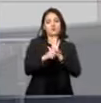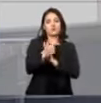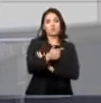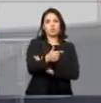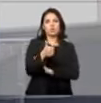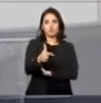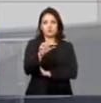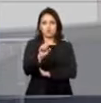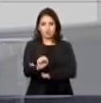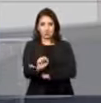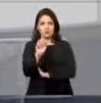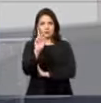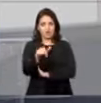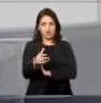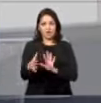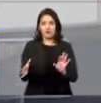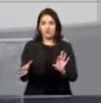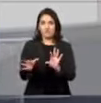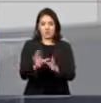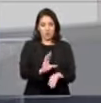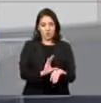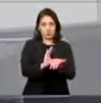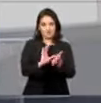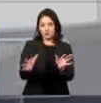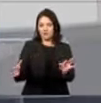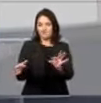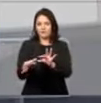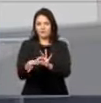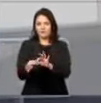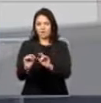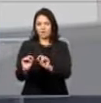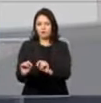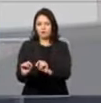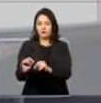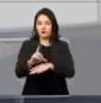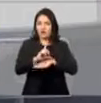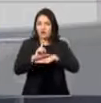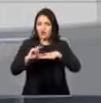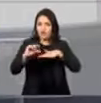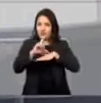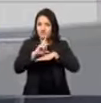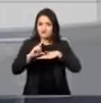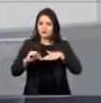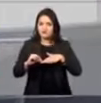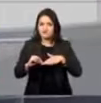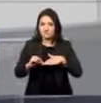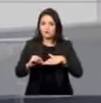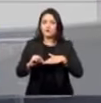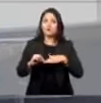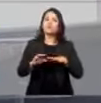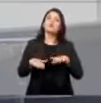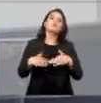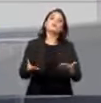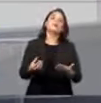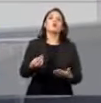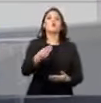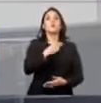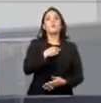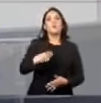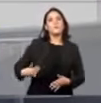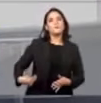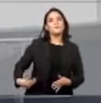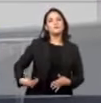vinculação do Conselho Superior de Cinema à Casa Civil cabendo ao ministro-chefe da Casa